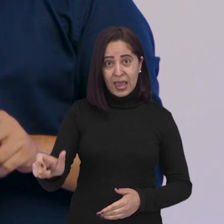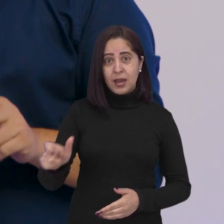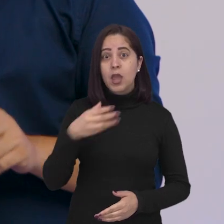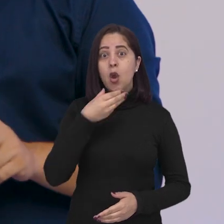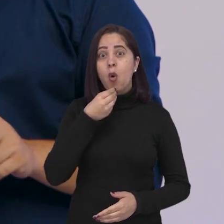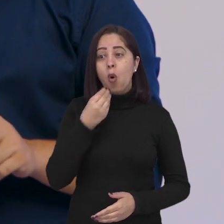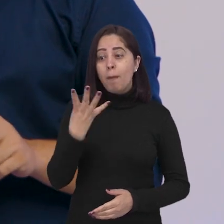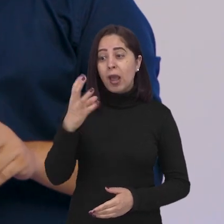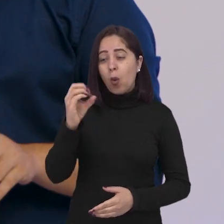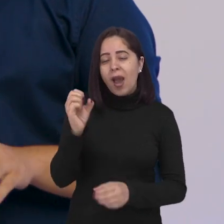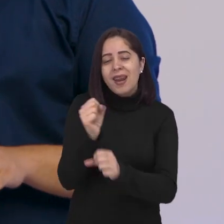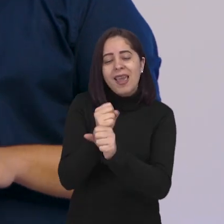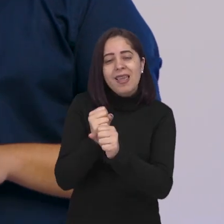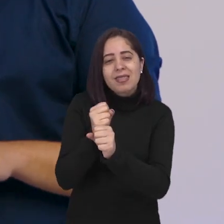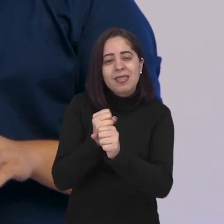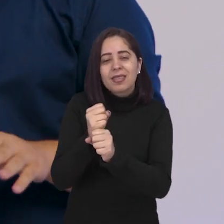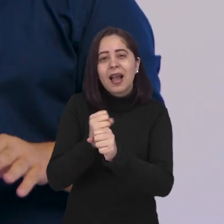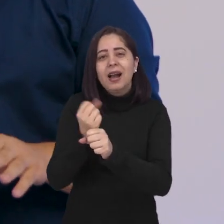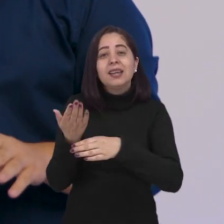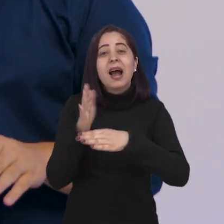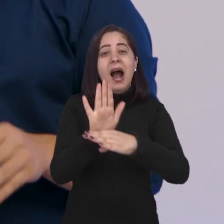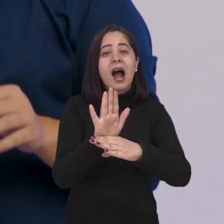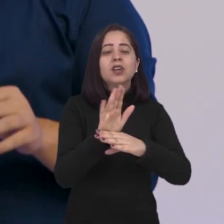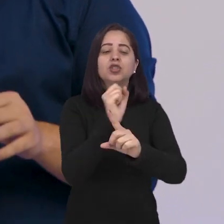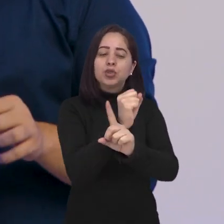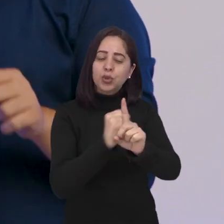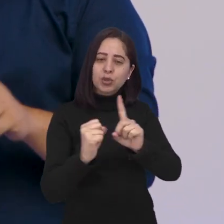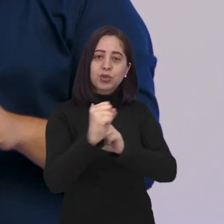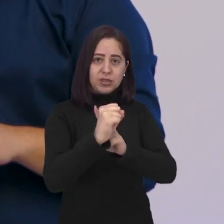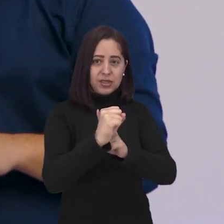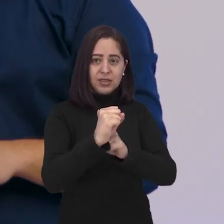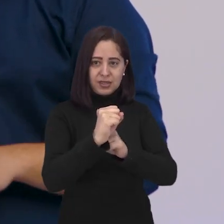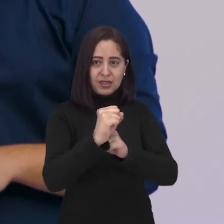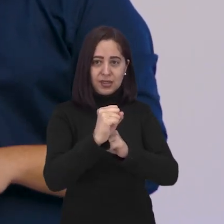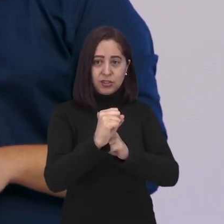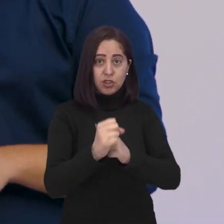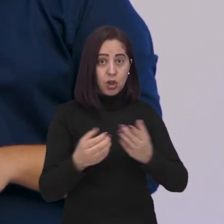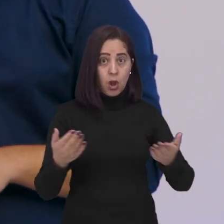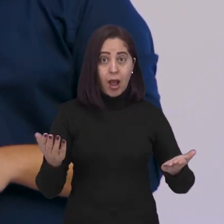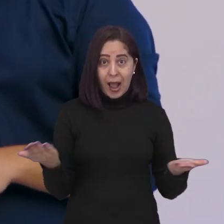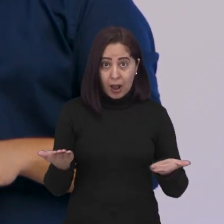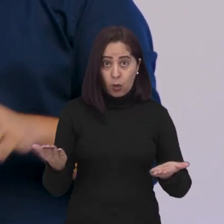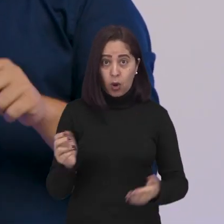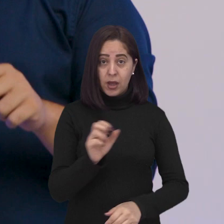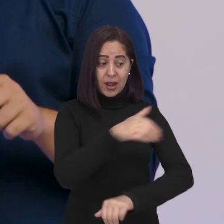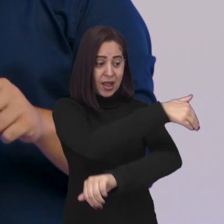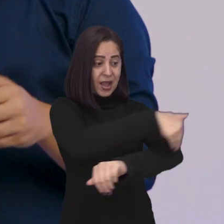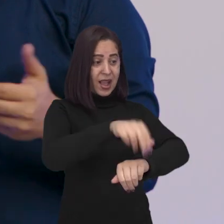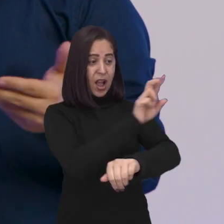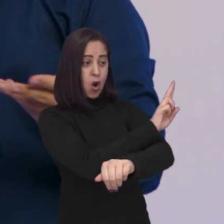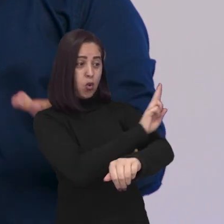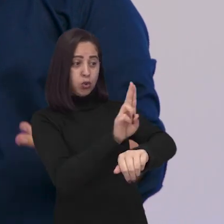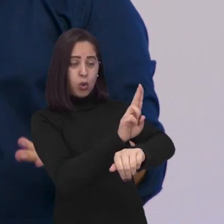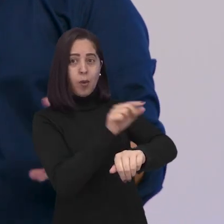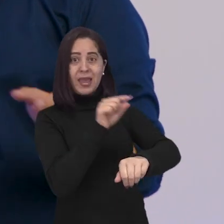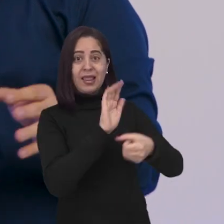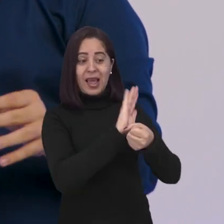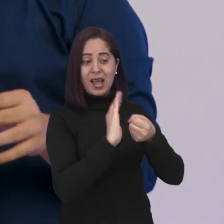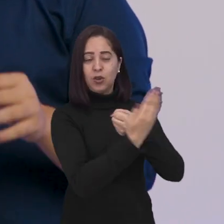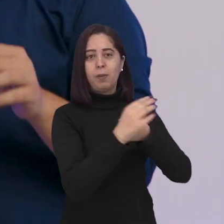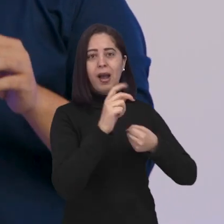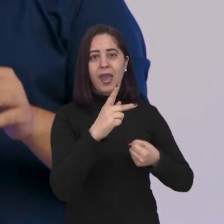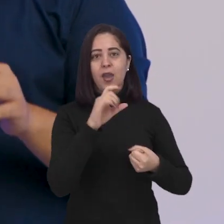por quase 40 anos colaborou em diversas atividades sociais e religiosas aqui no município. Hoje o nome dele está em uma rua